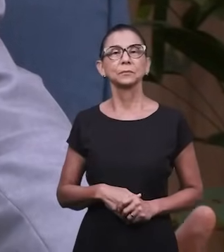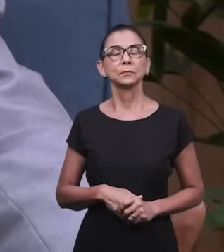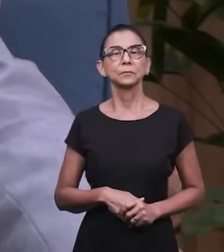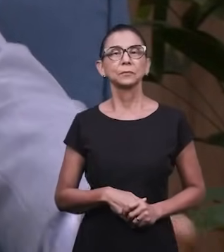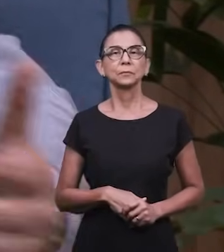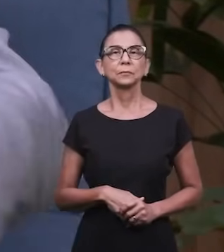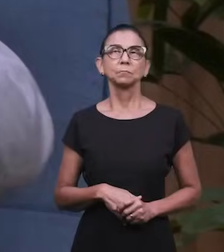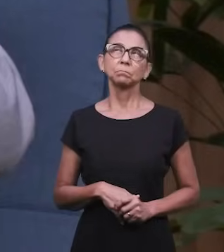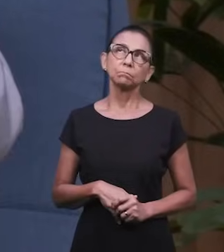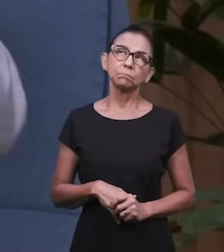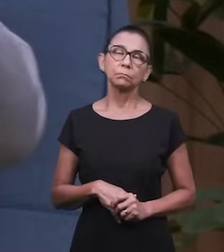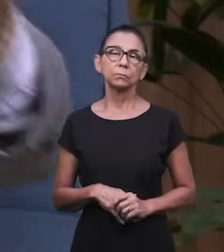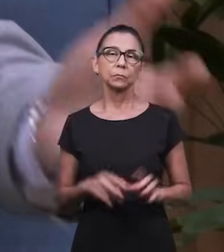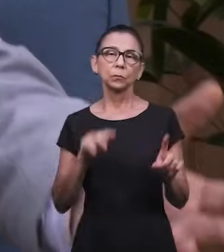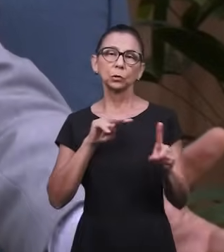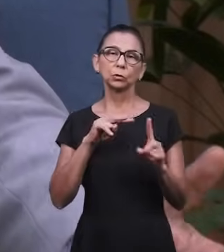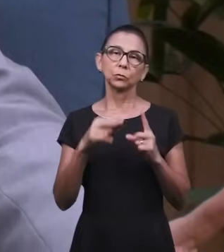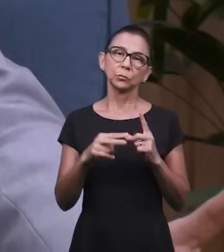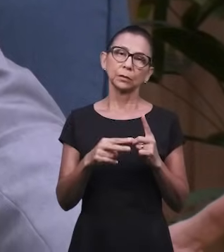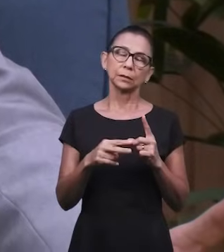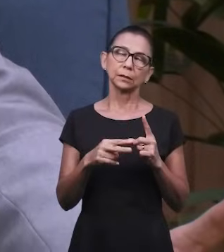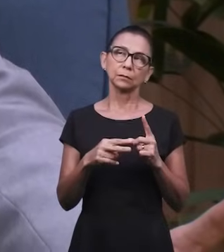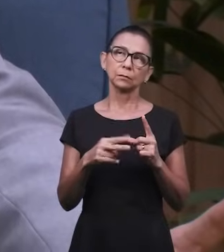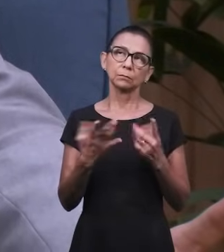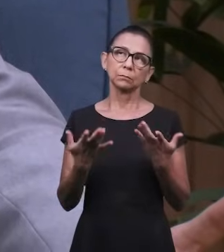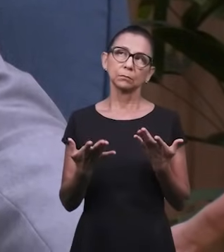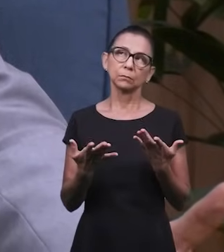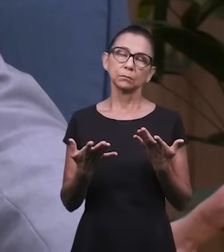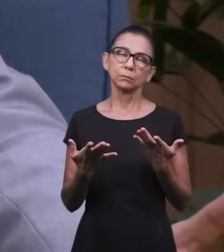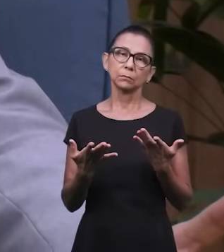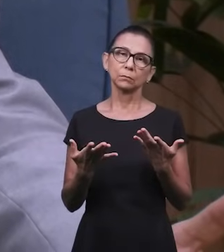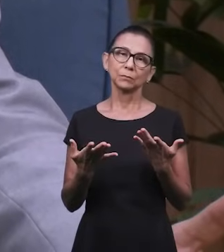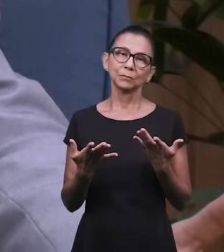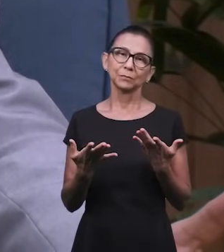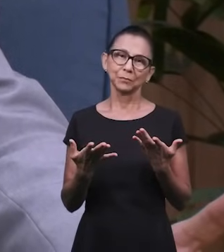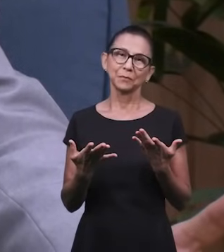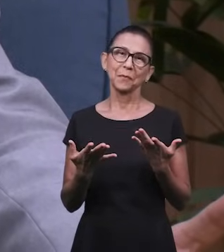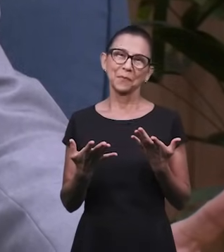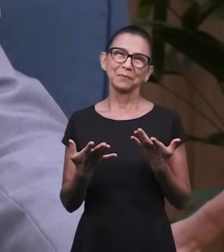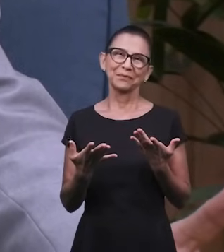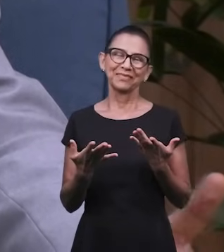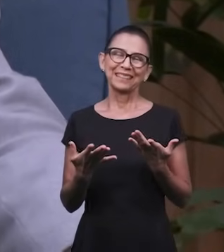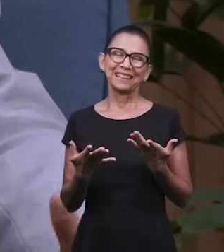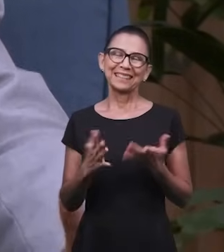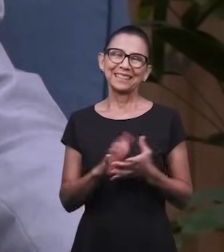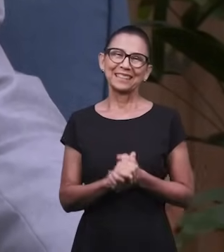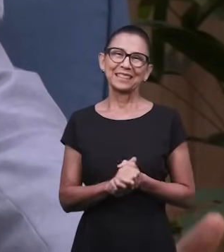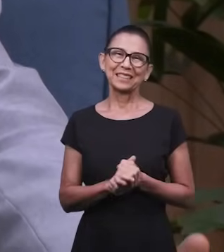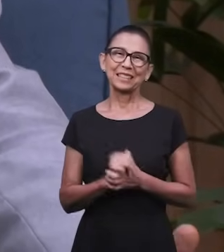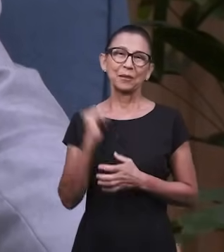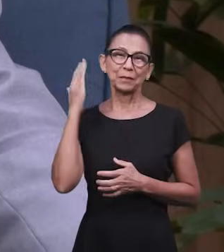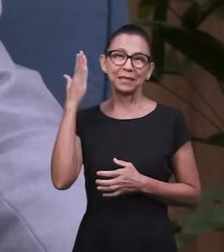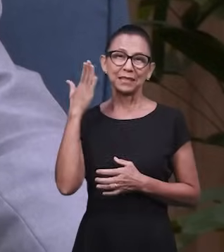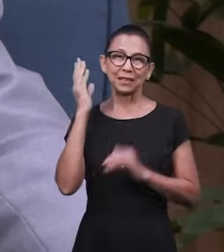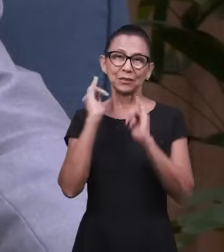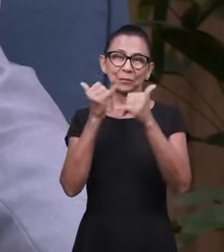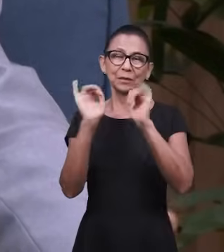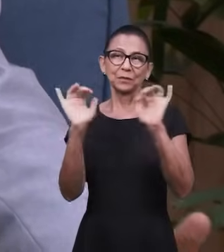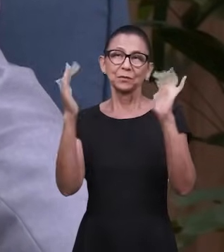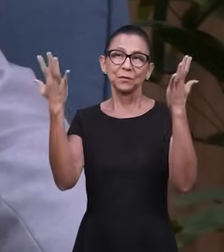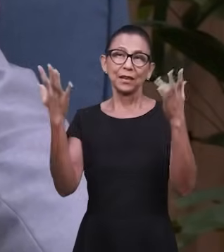seja por conta do Manaim, ficaram encantados com o Manaim, aqueles que nunca tinham ido, né? Seja a mensagem que